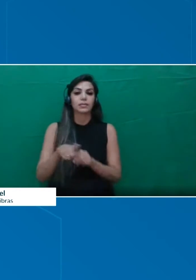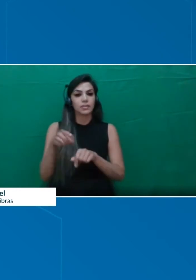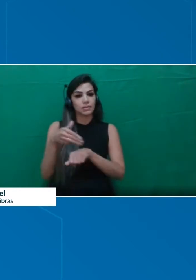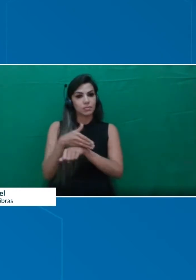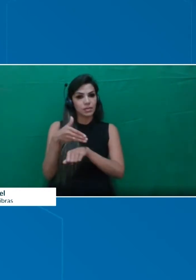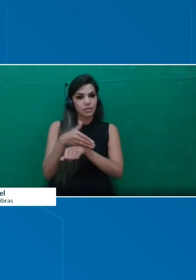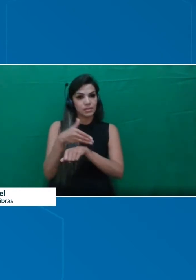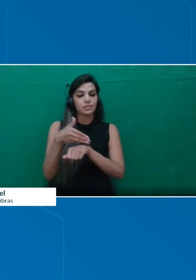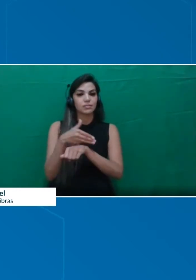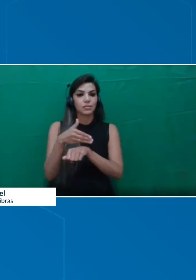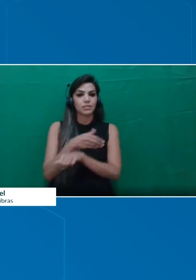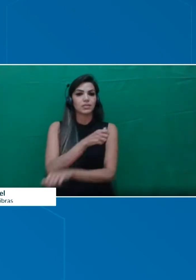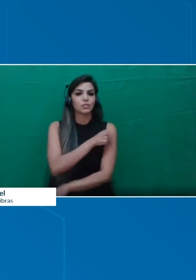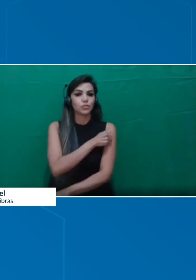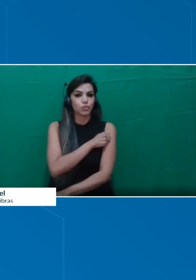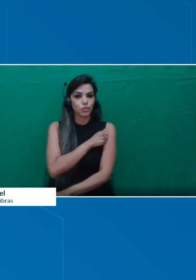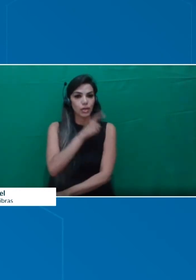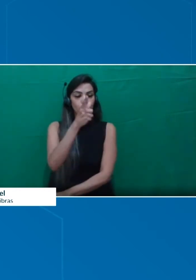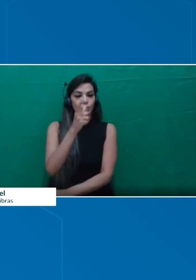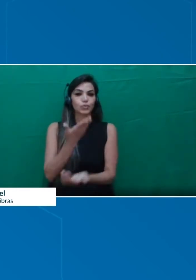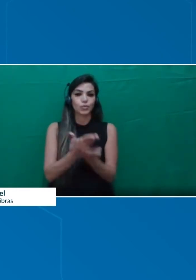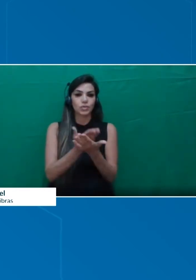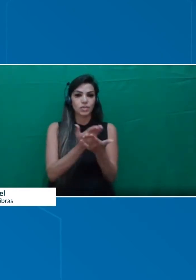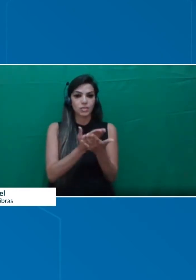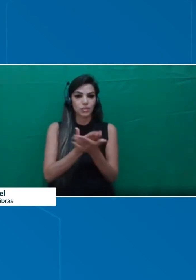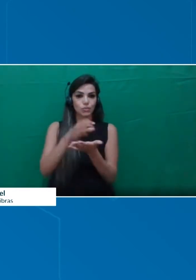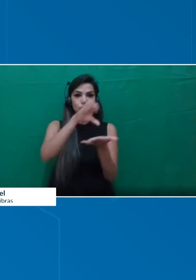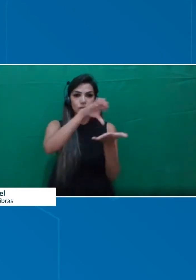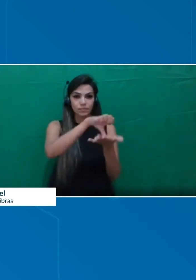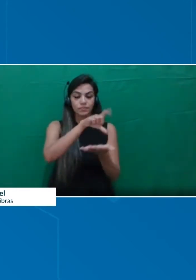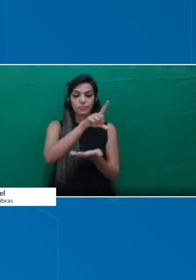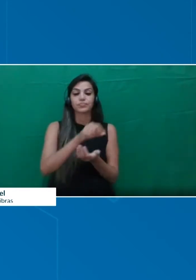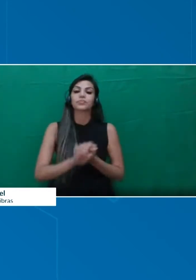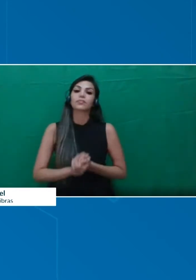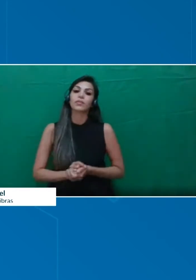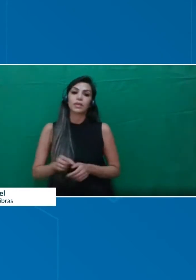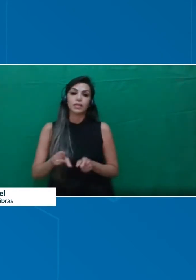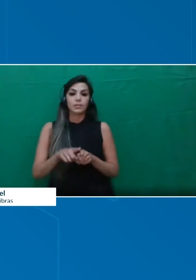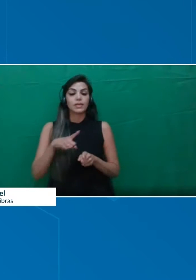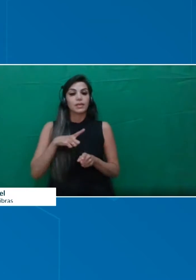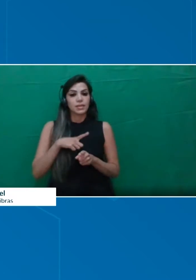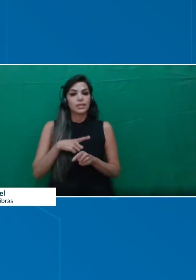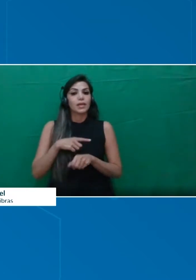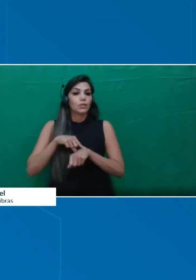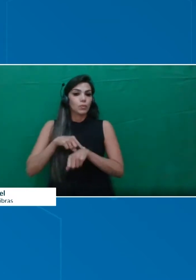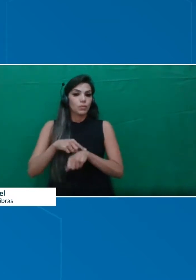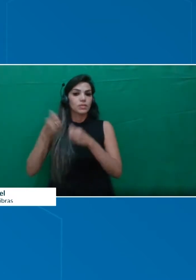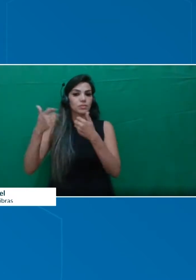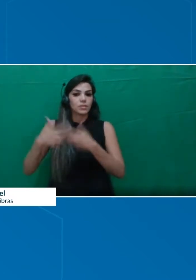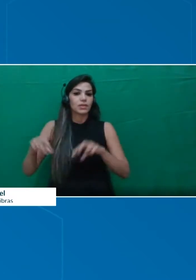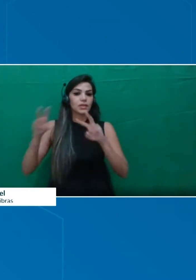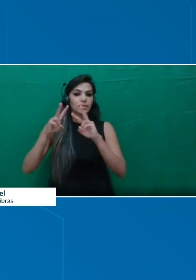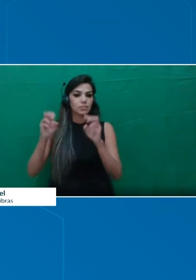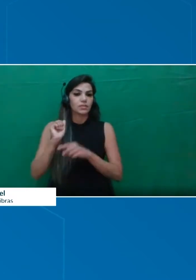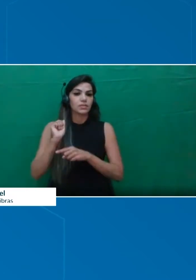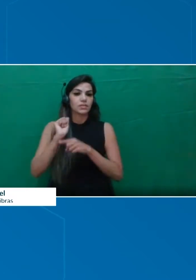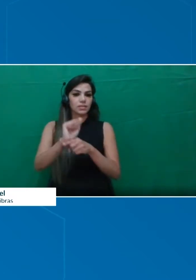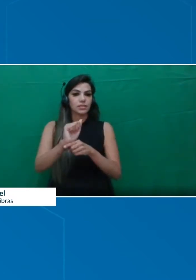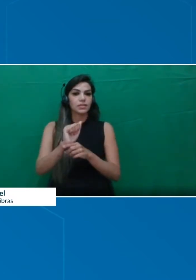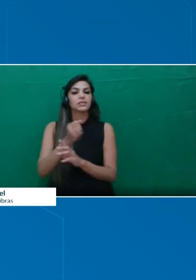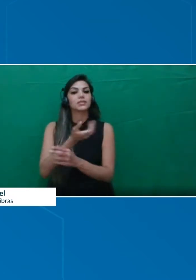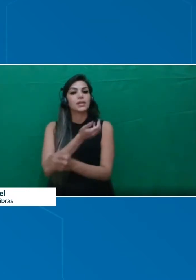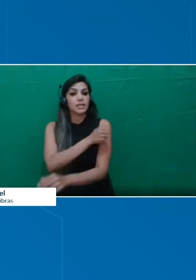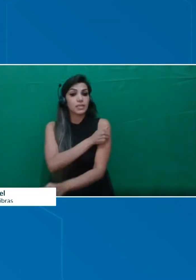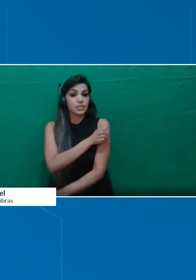esses espaços. Teremos também um momento para falar sobre a assistência estudantil na universidade, né, ou